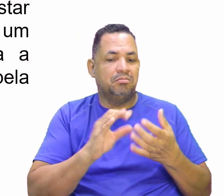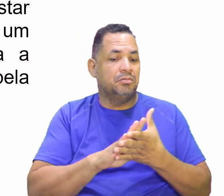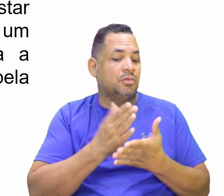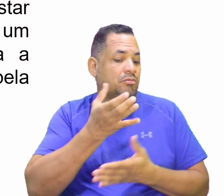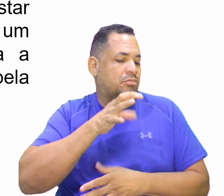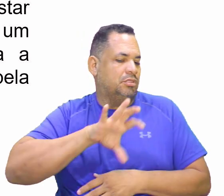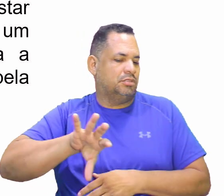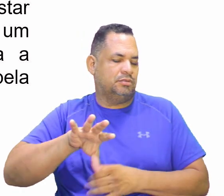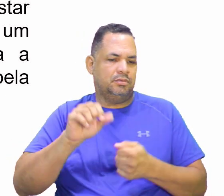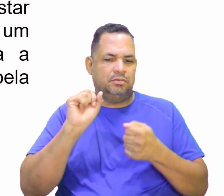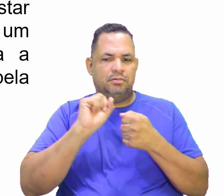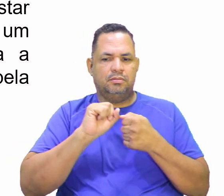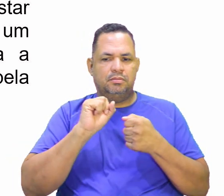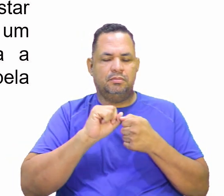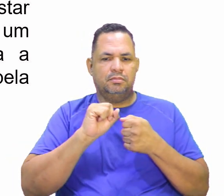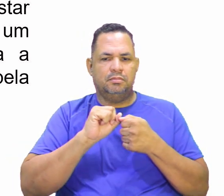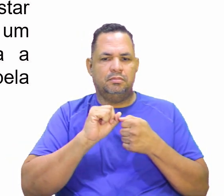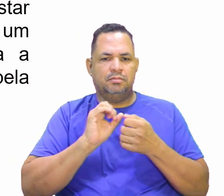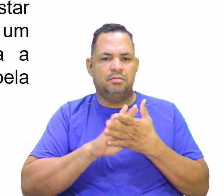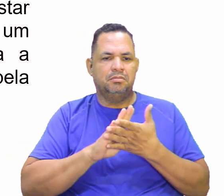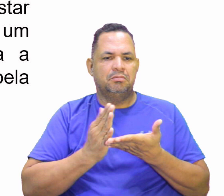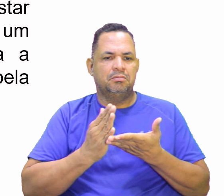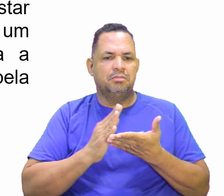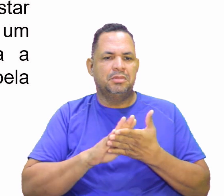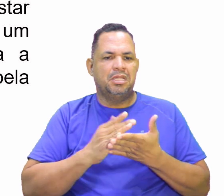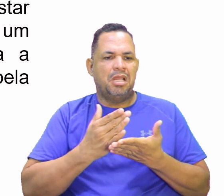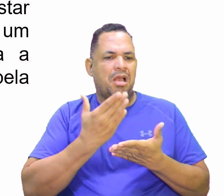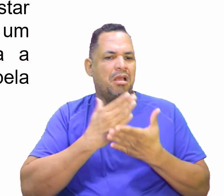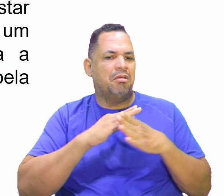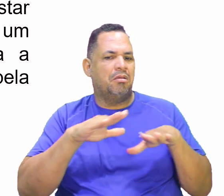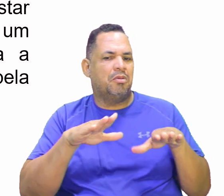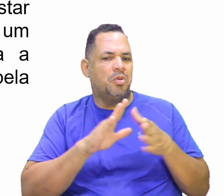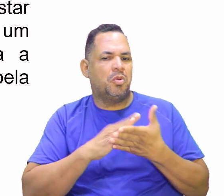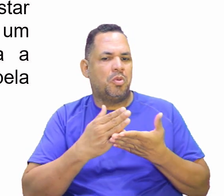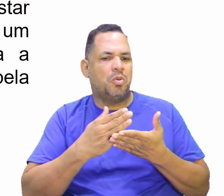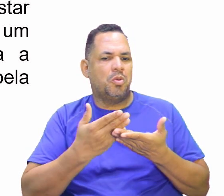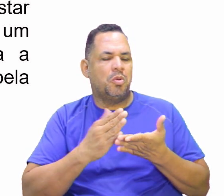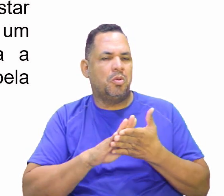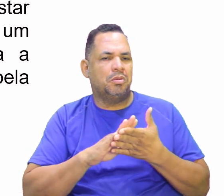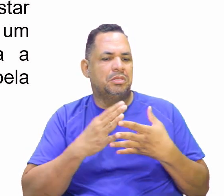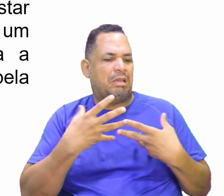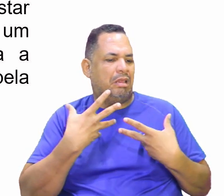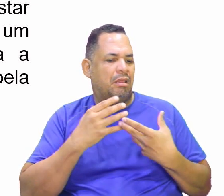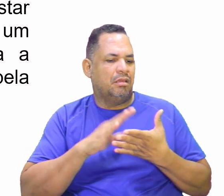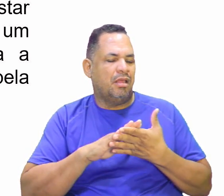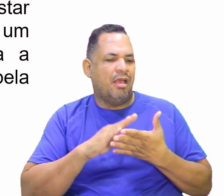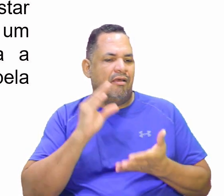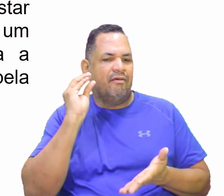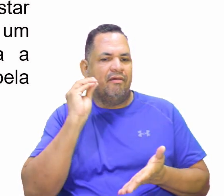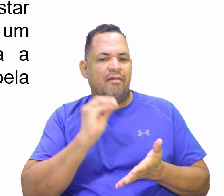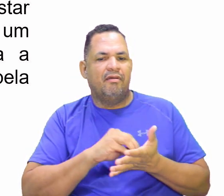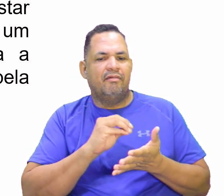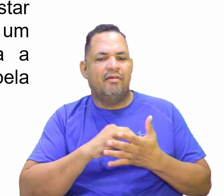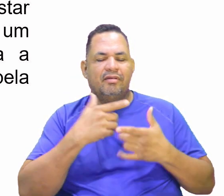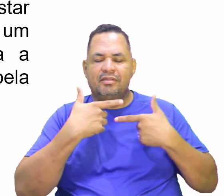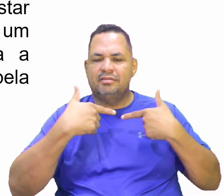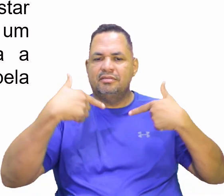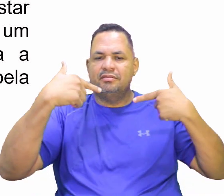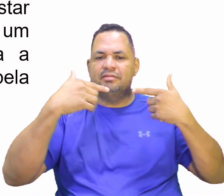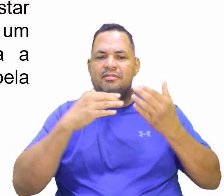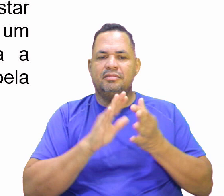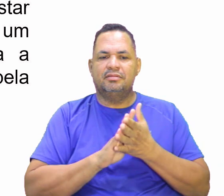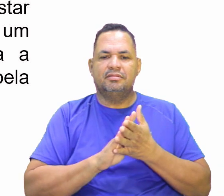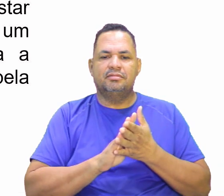deixou de fazer. Não estrague um programa diferente com o seu mau humor. Descubra a alegria